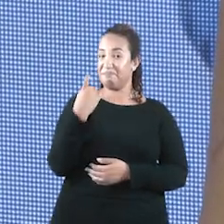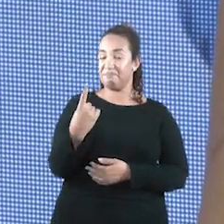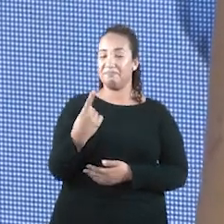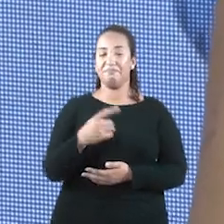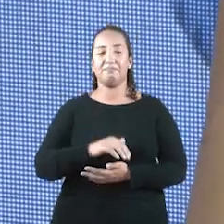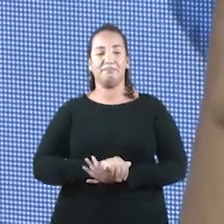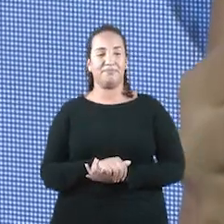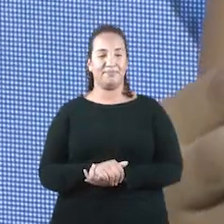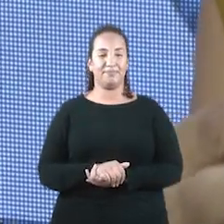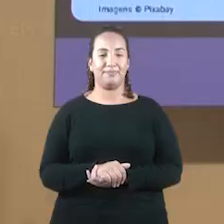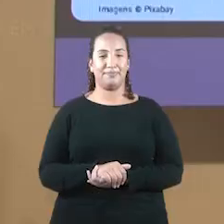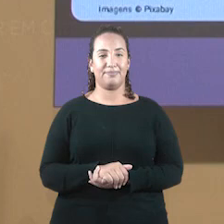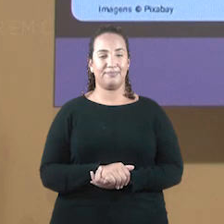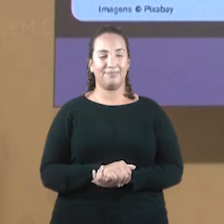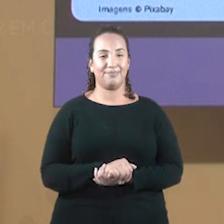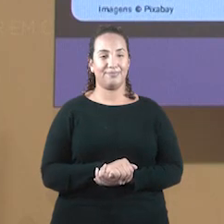é?